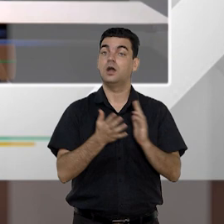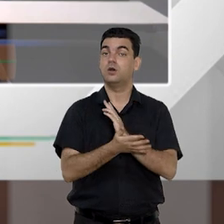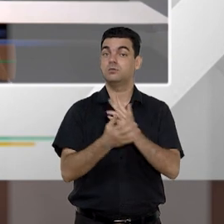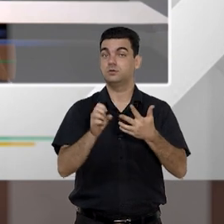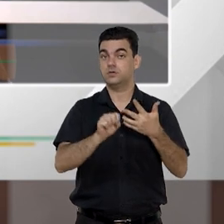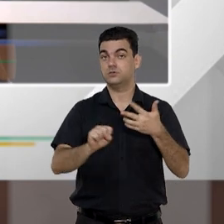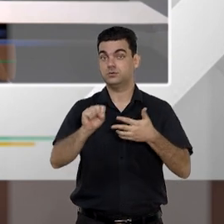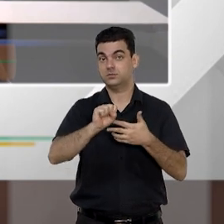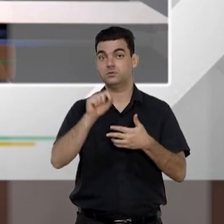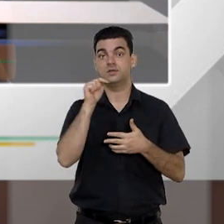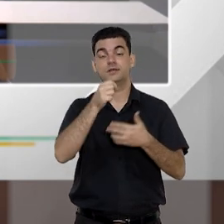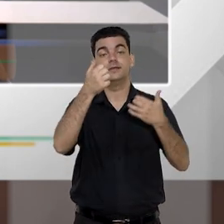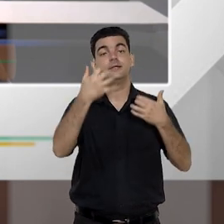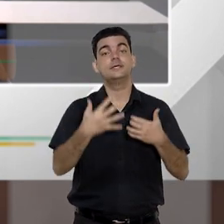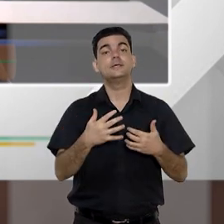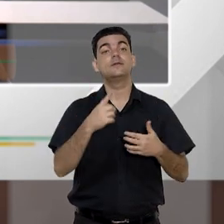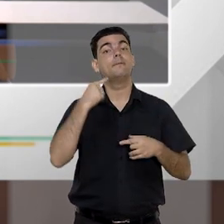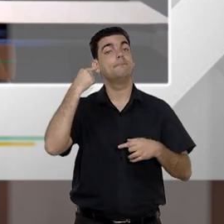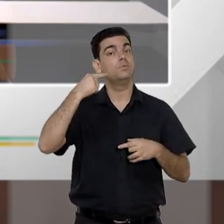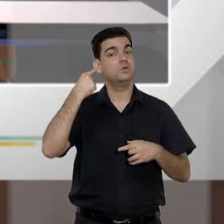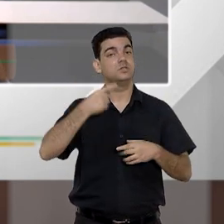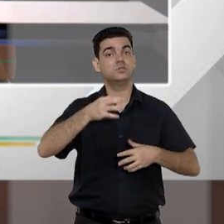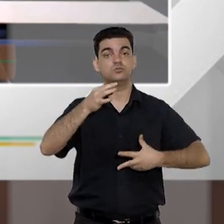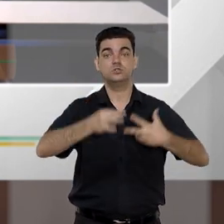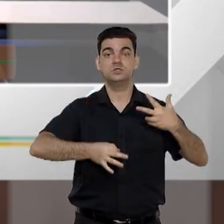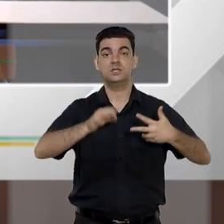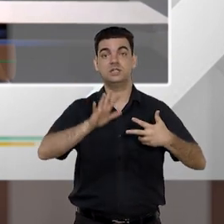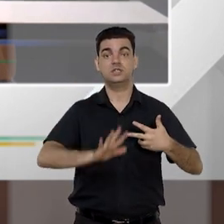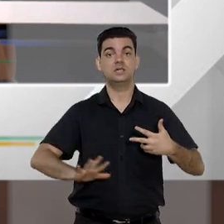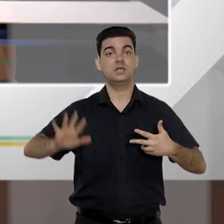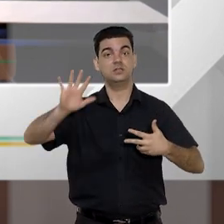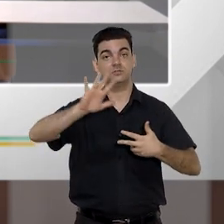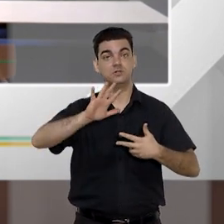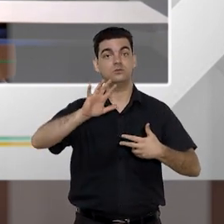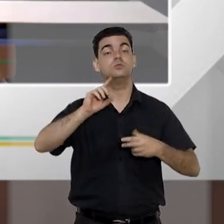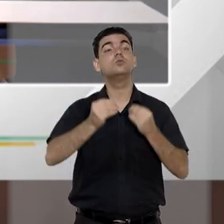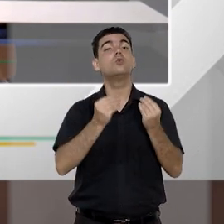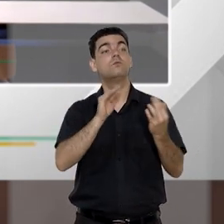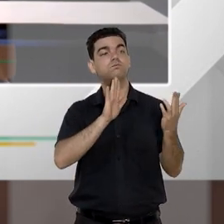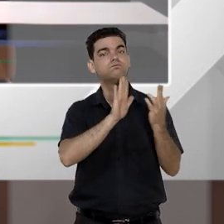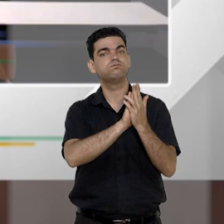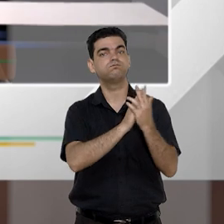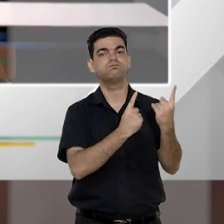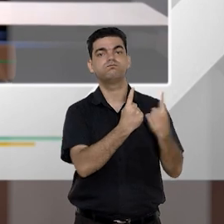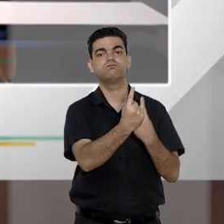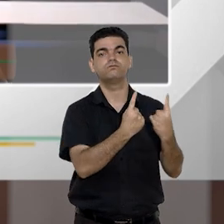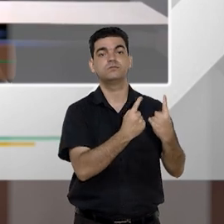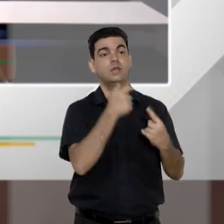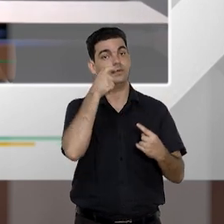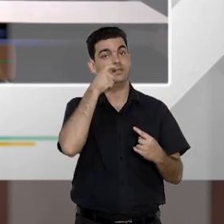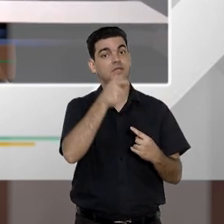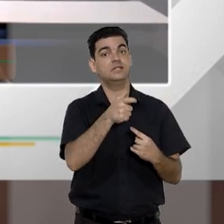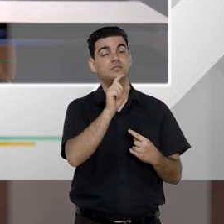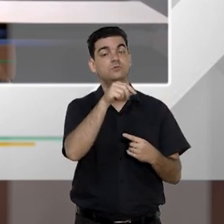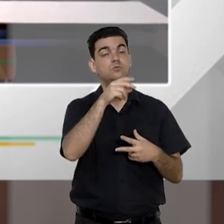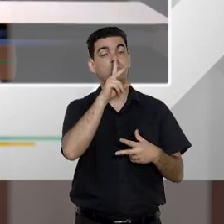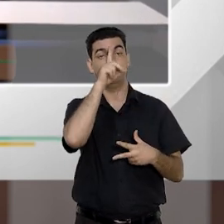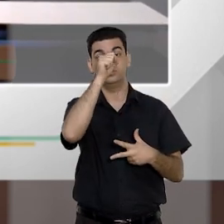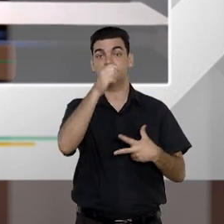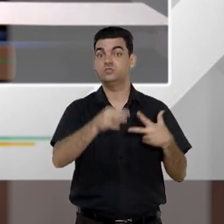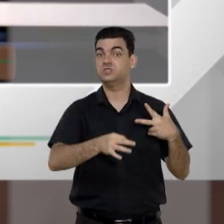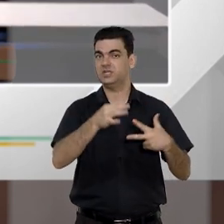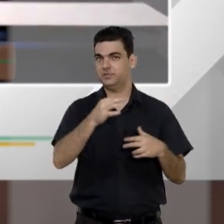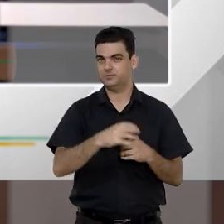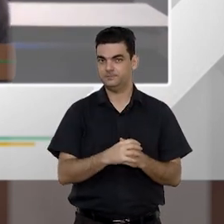nós temos resoluções que dispõem sobre a política judiciária nacional de tratamento adequado dos conflitos de interesse